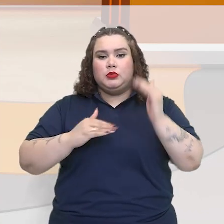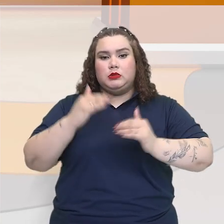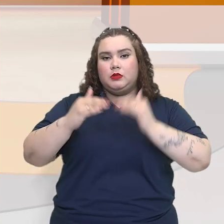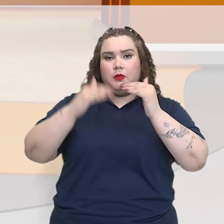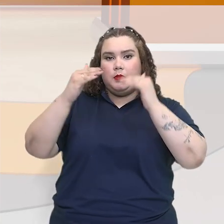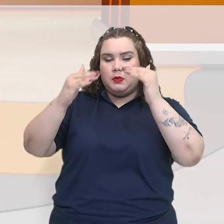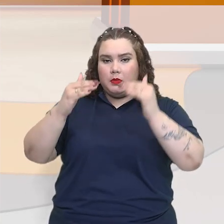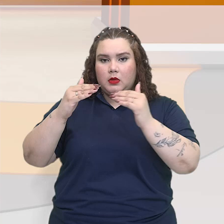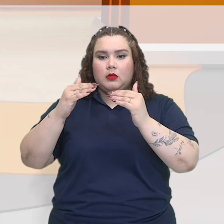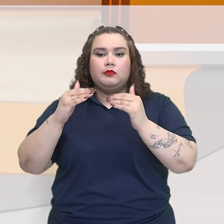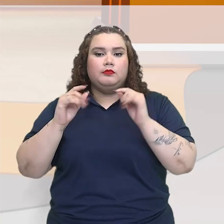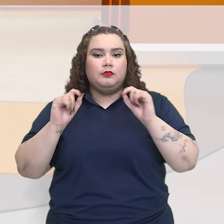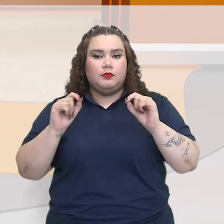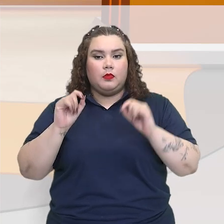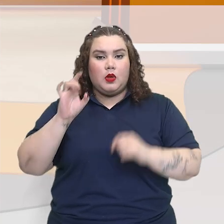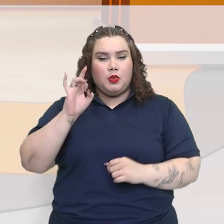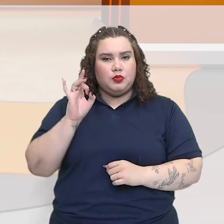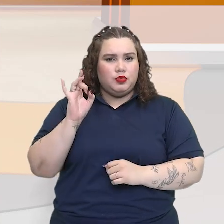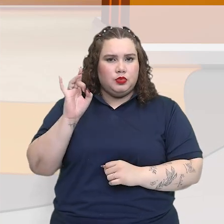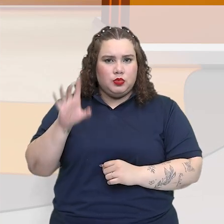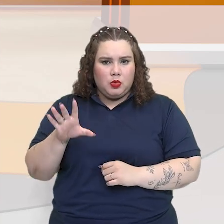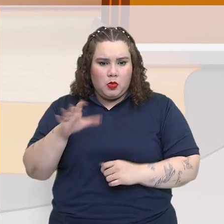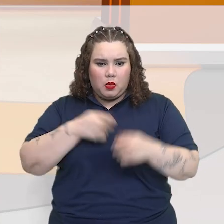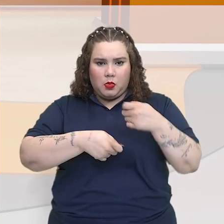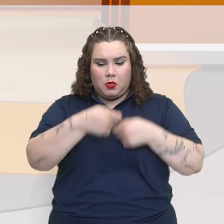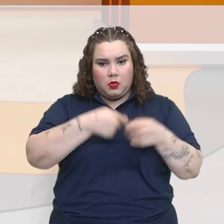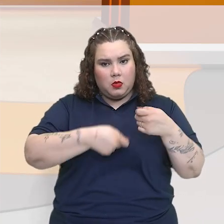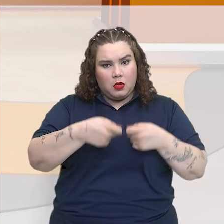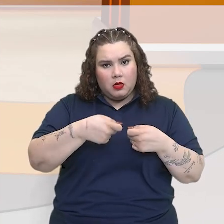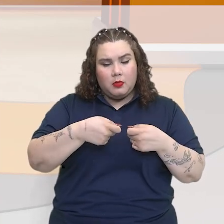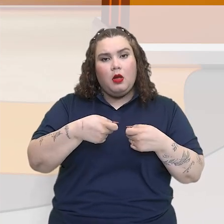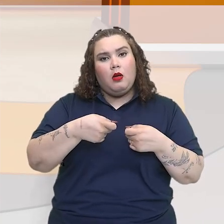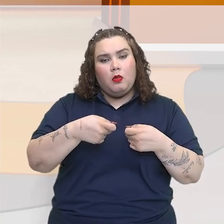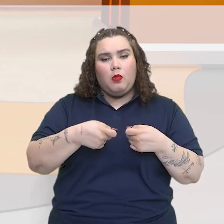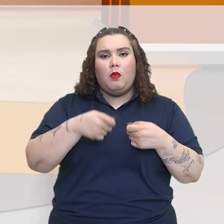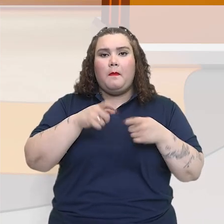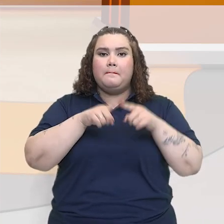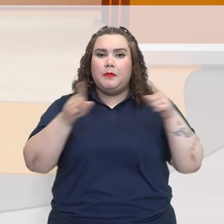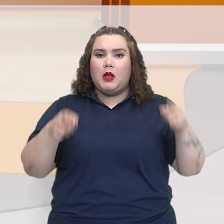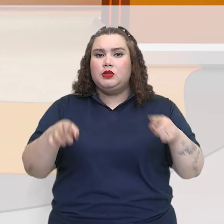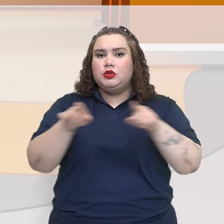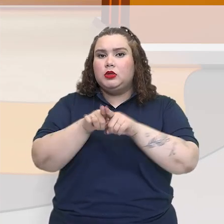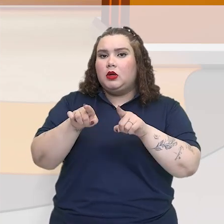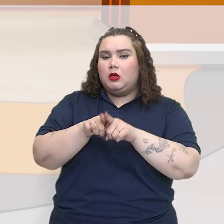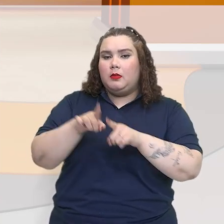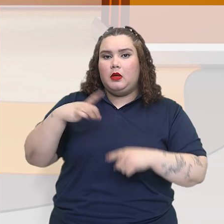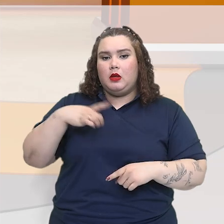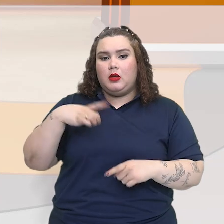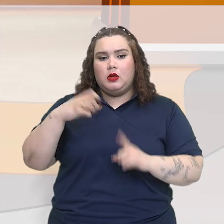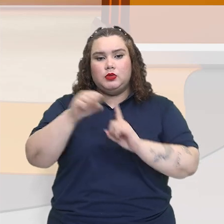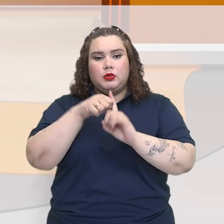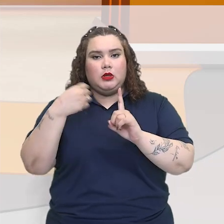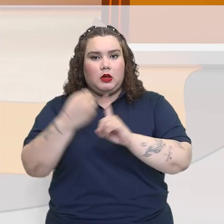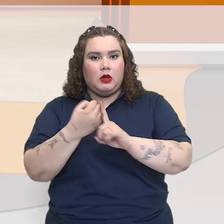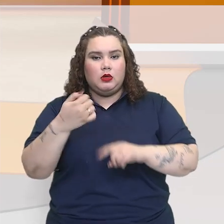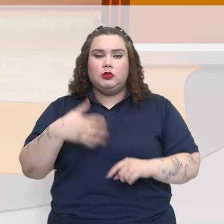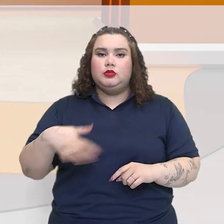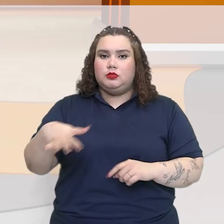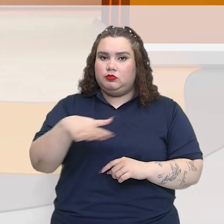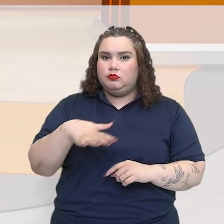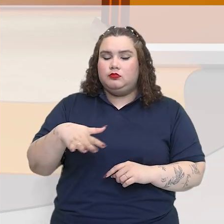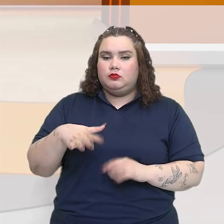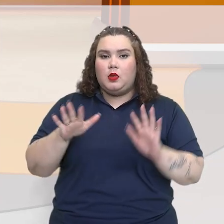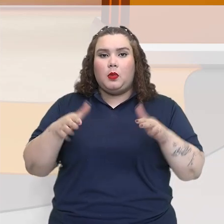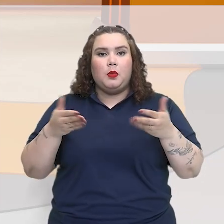desenvolvimento, né, não somente econômico, mas principalmente no campo social.